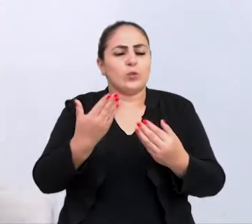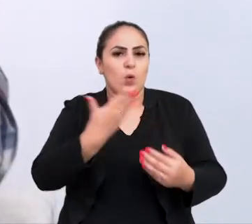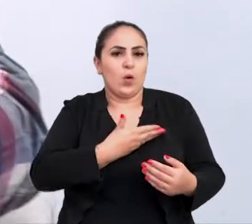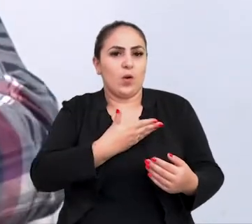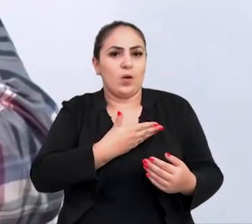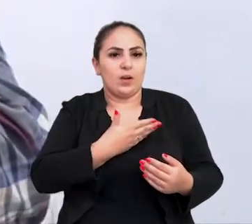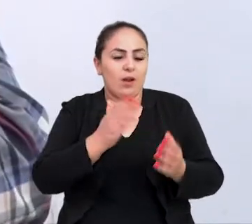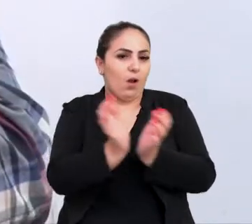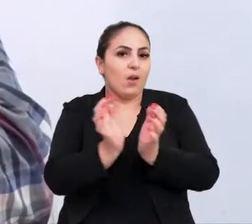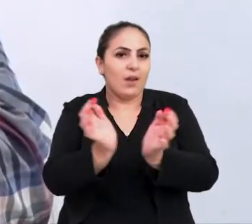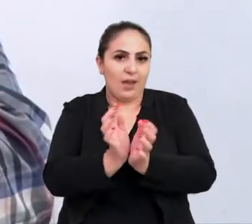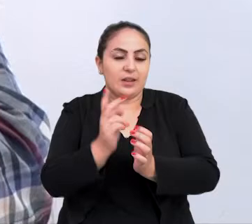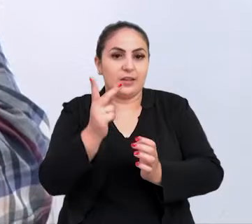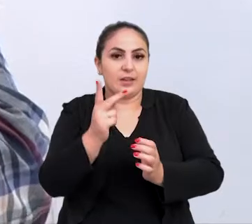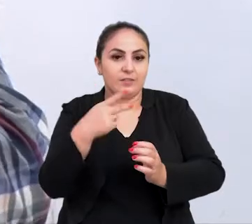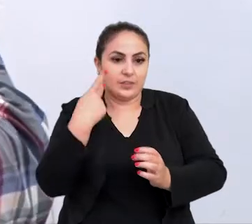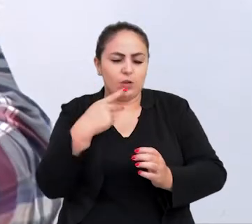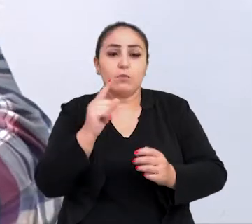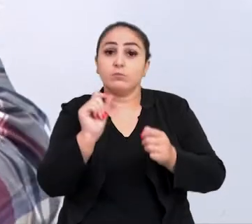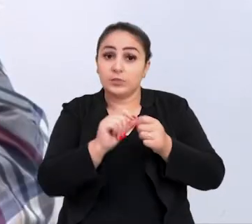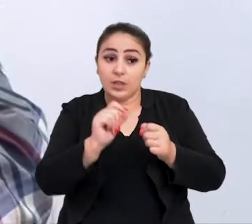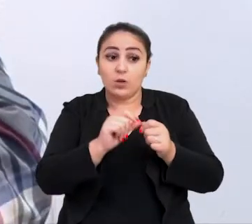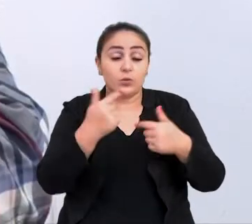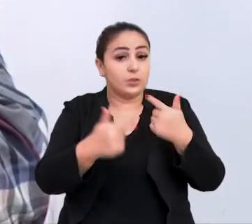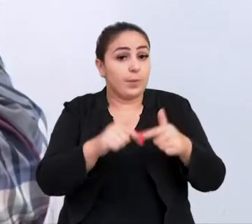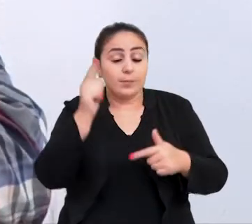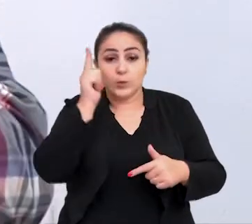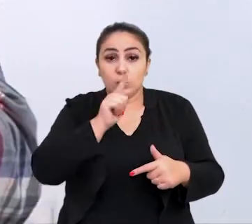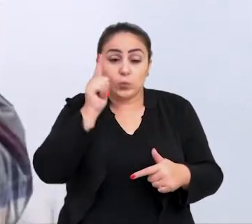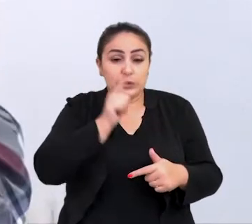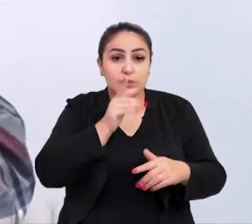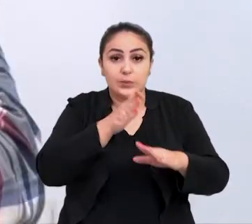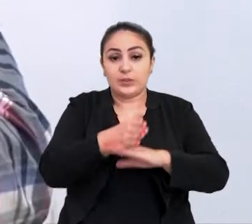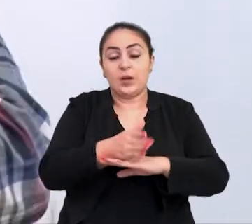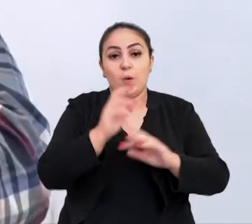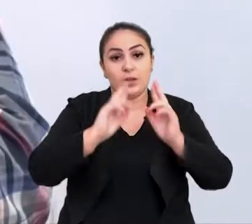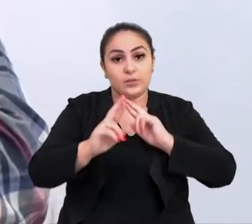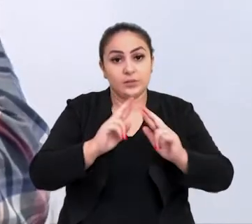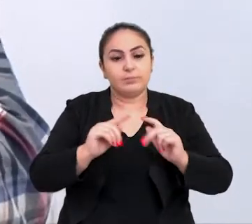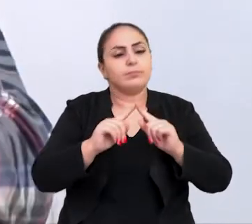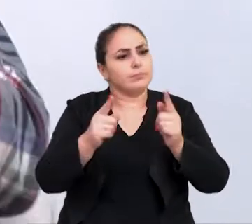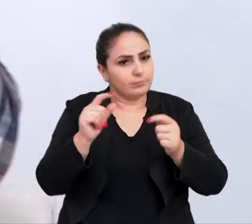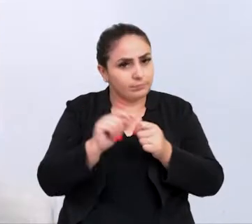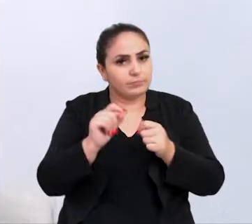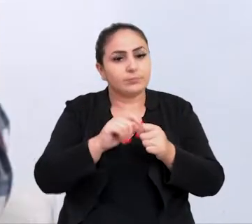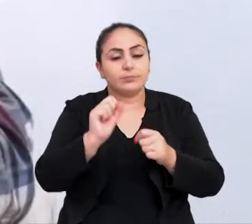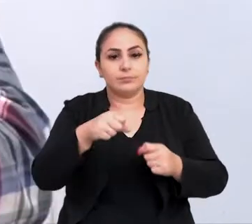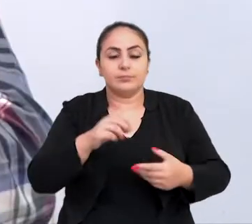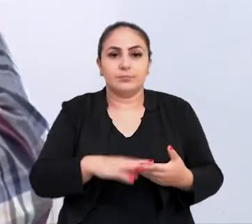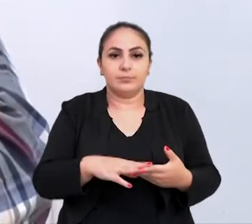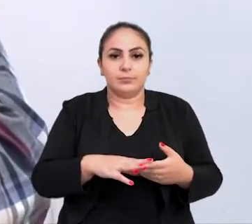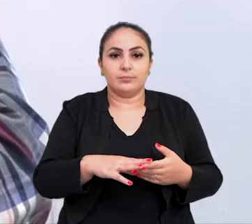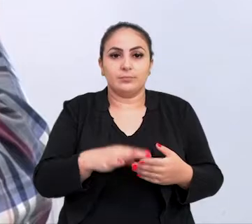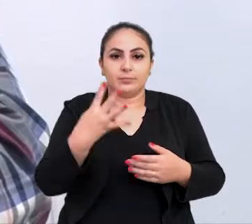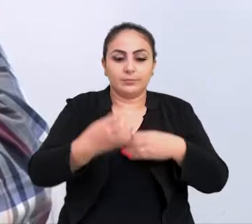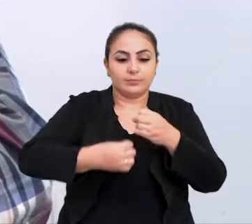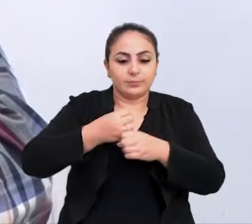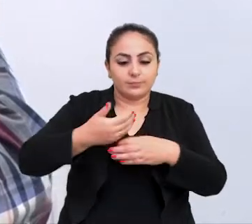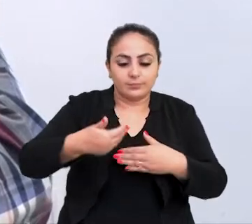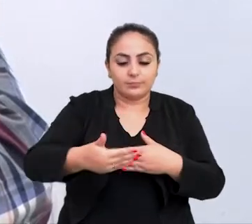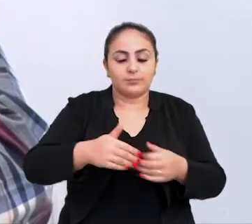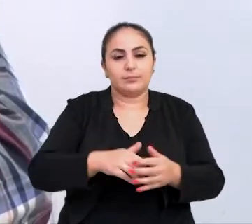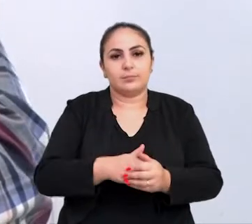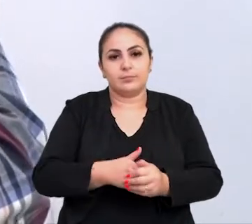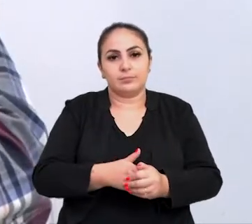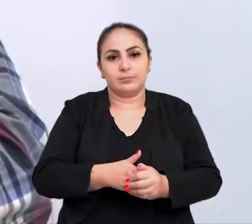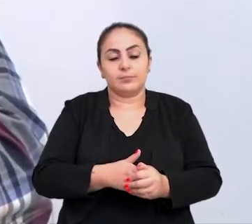muitos colegas aqui que fizeram um trabalho e que não conseguiram ter esse resultado, mas que fizeram um trabalho durante os 4